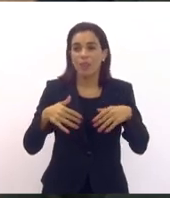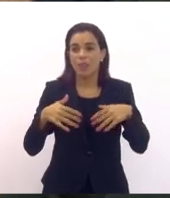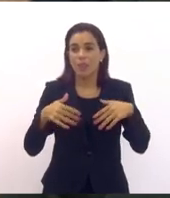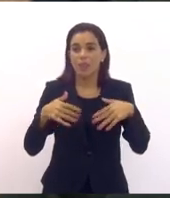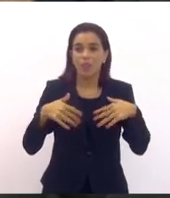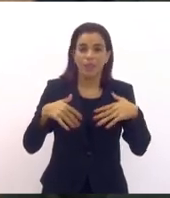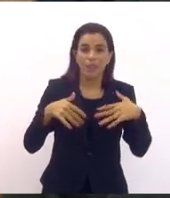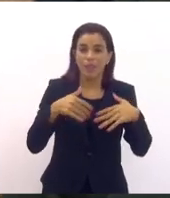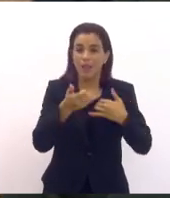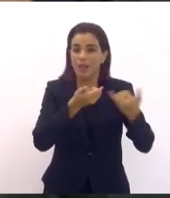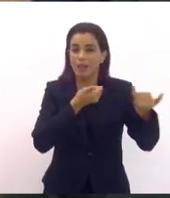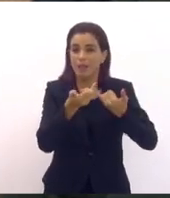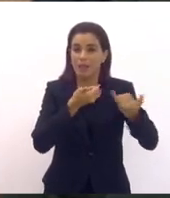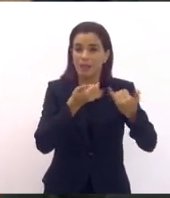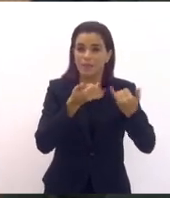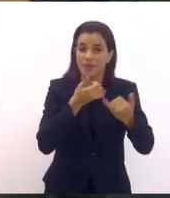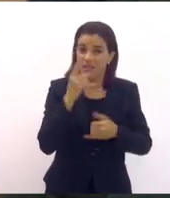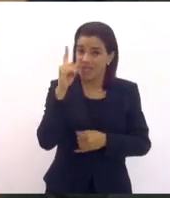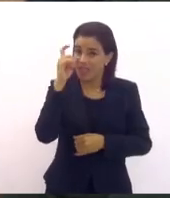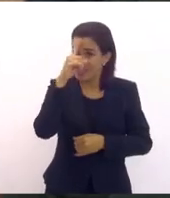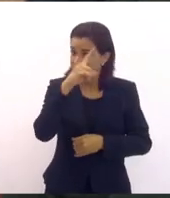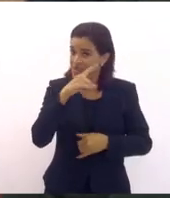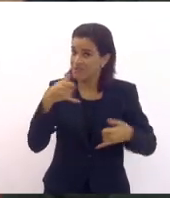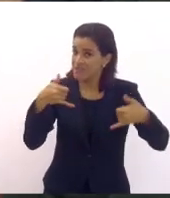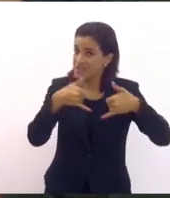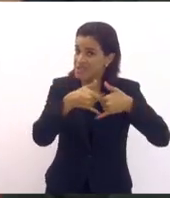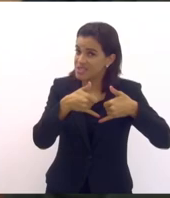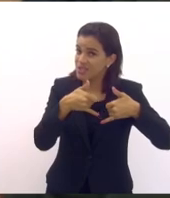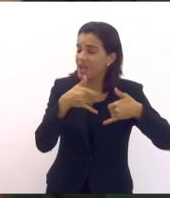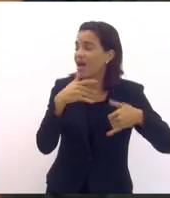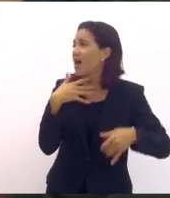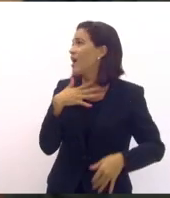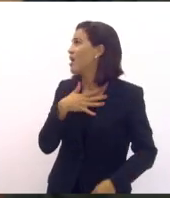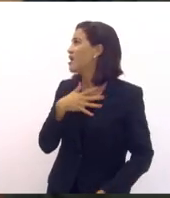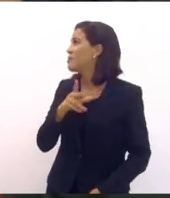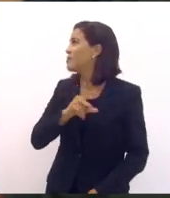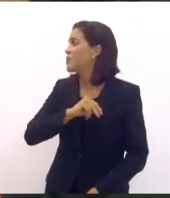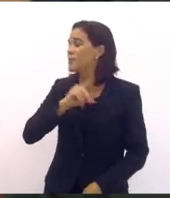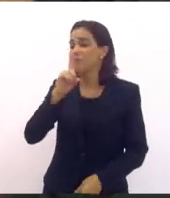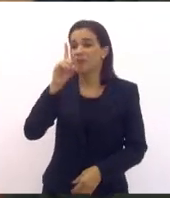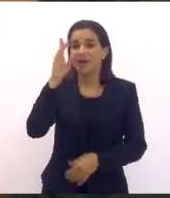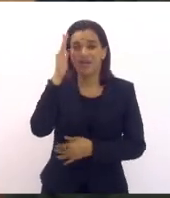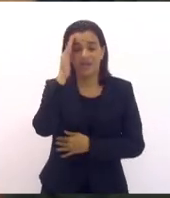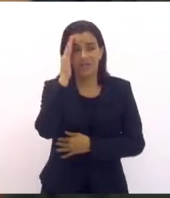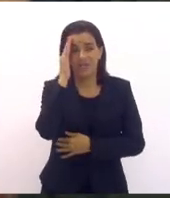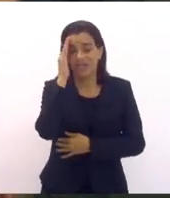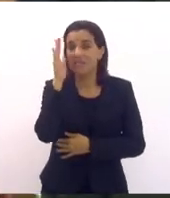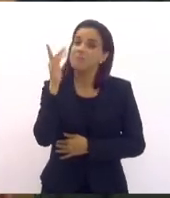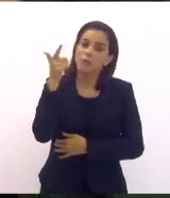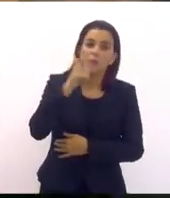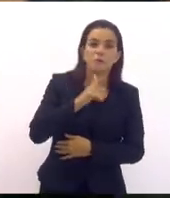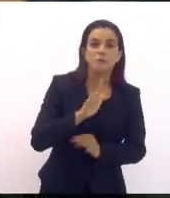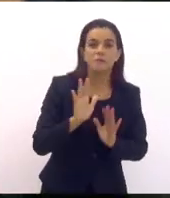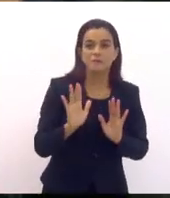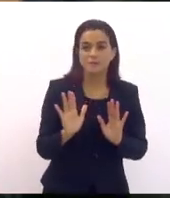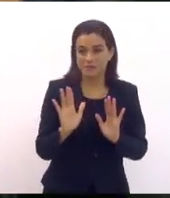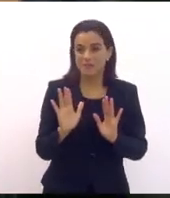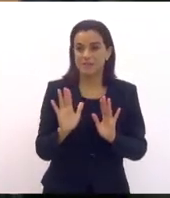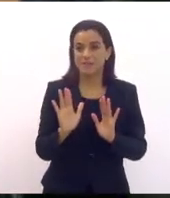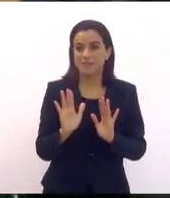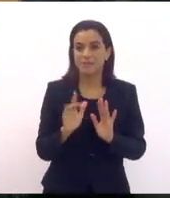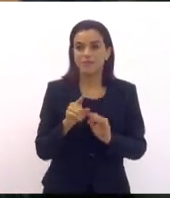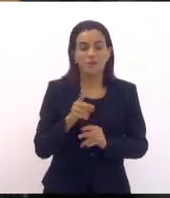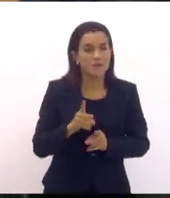dizia para mim assim é difícil falar com ele eu diz ah meu pai mas Fi e o